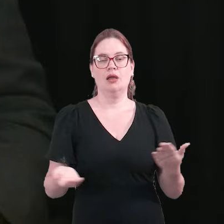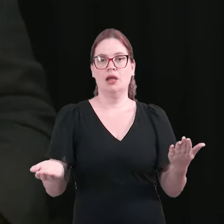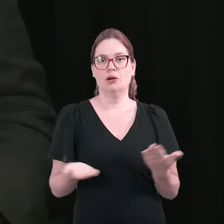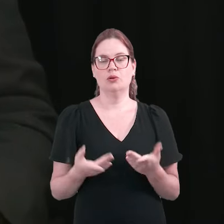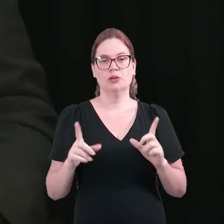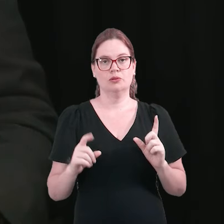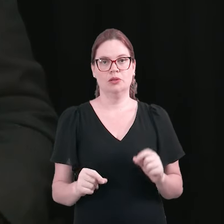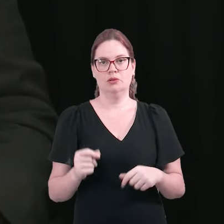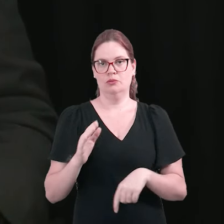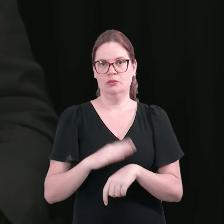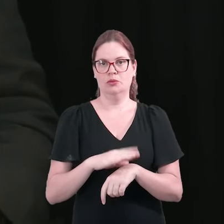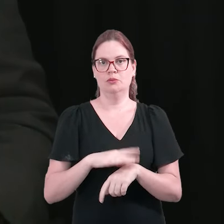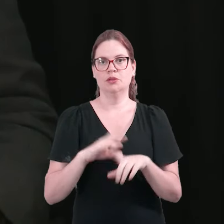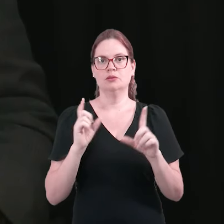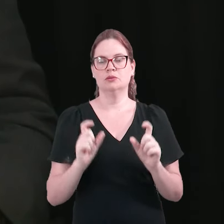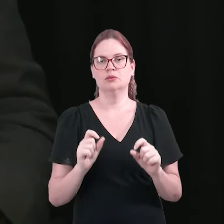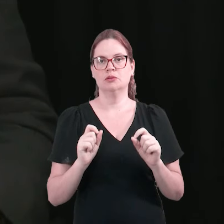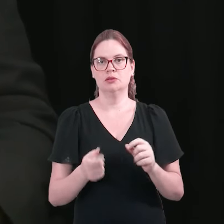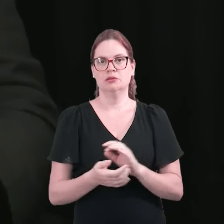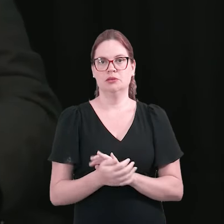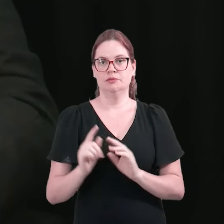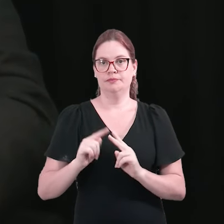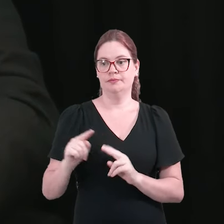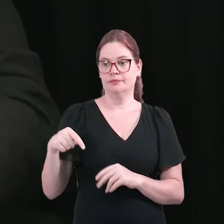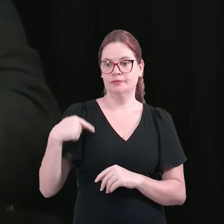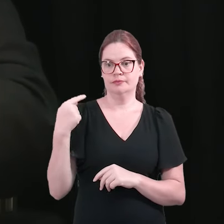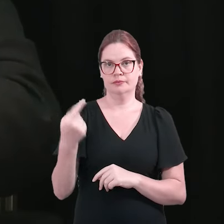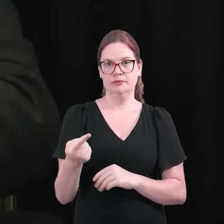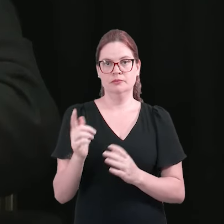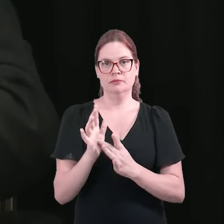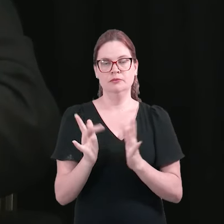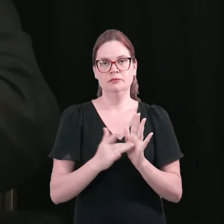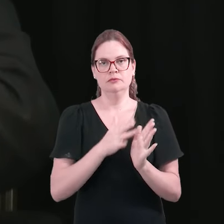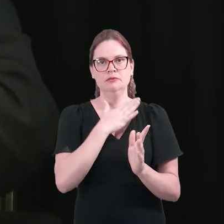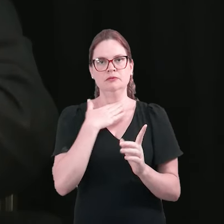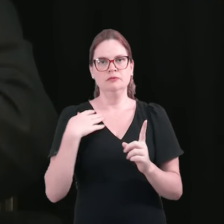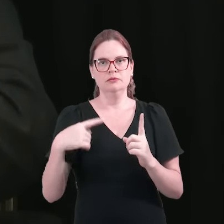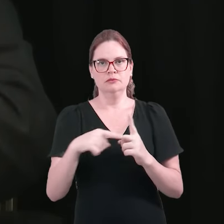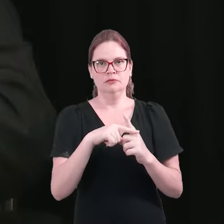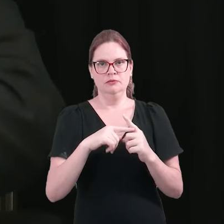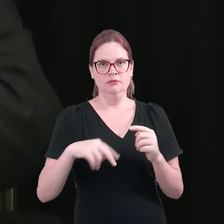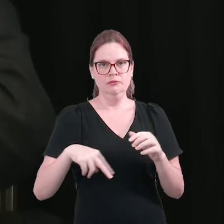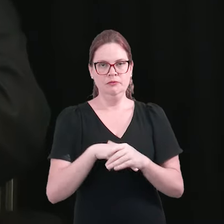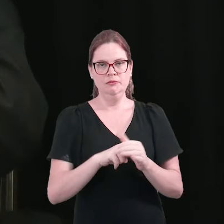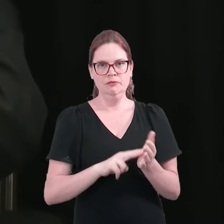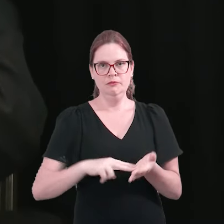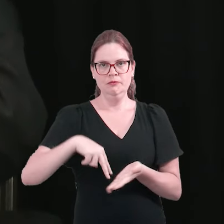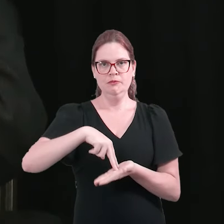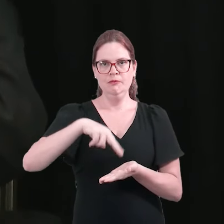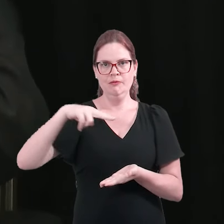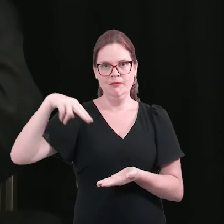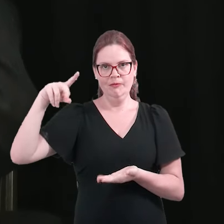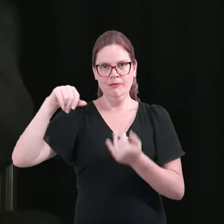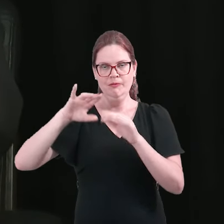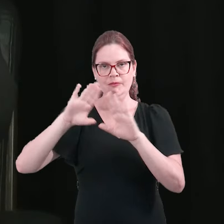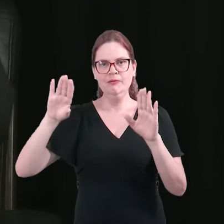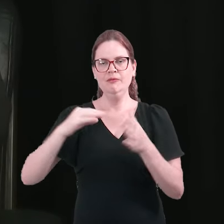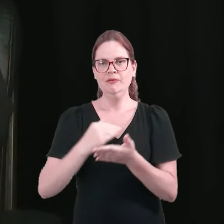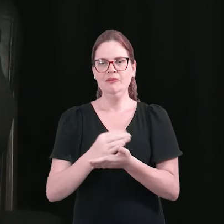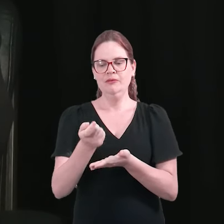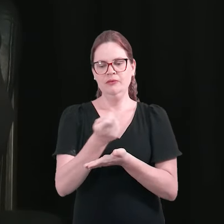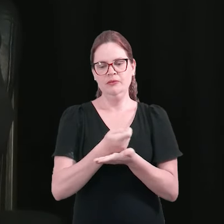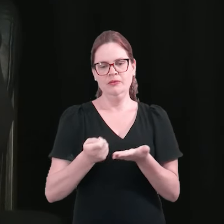agora chega um momento que é a escritura ali, depois da morte e ressurreição de Jesus, começa então a se escrever o